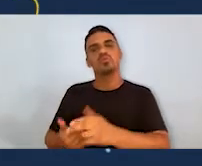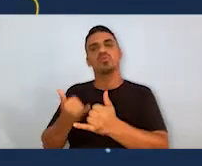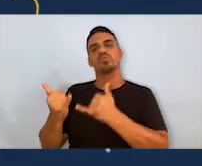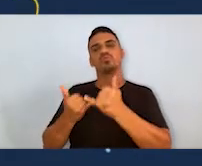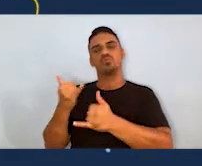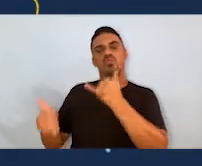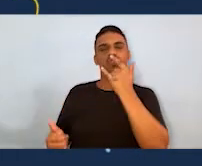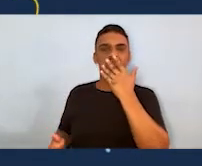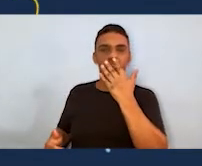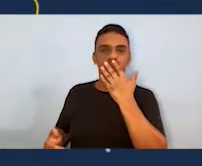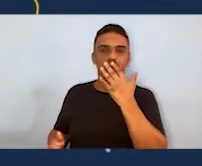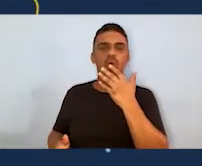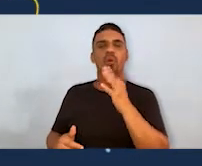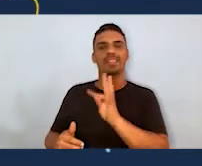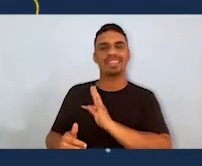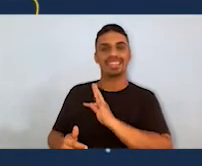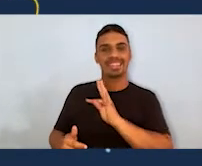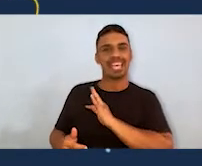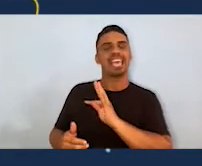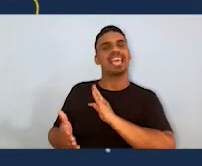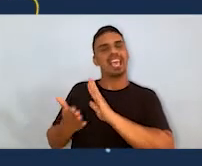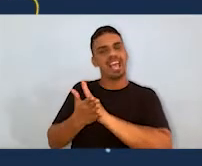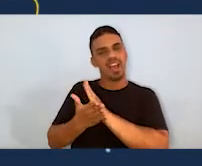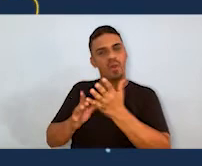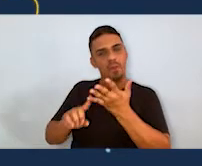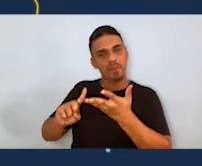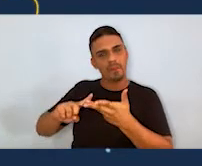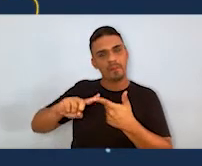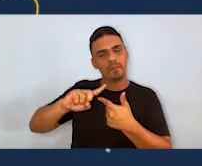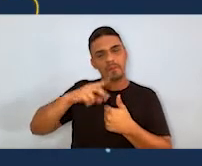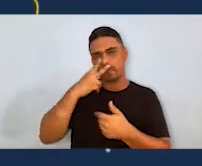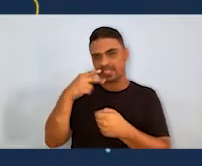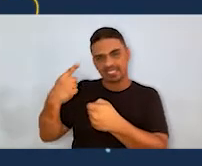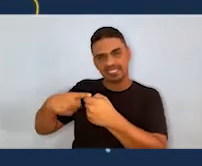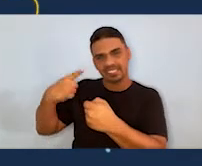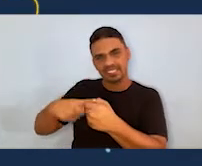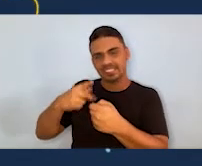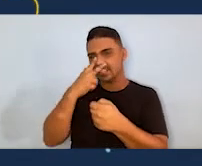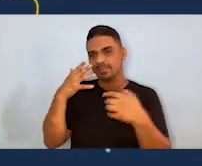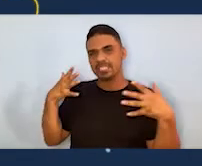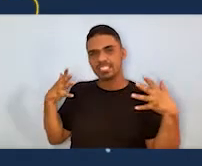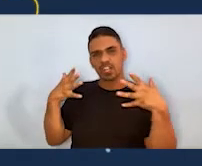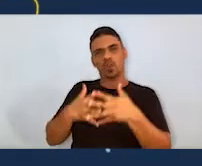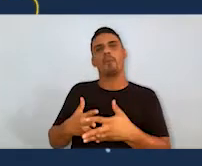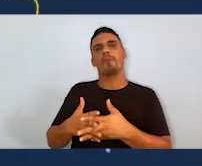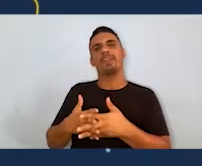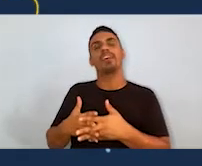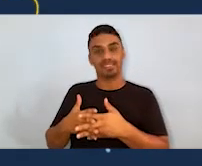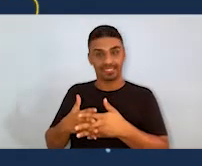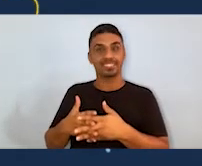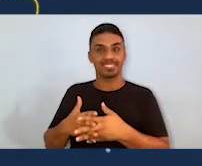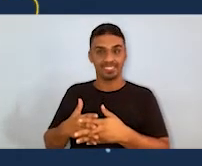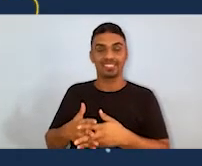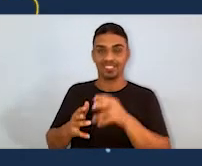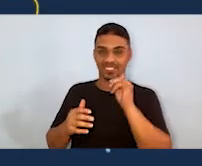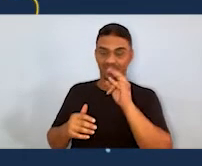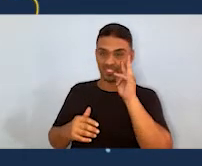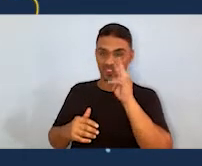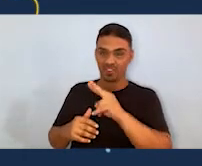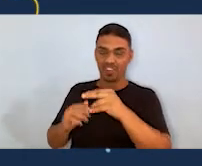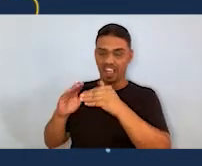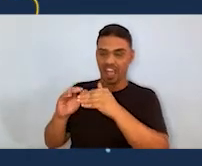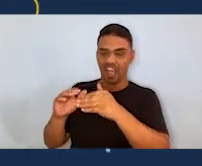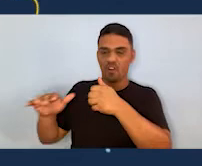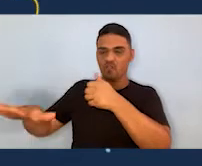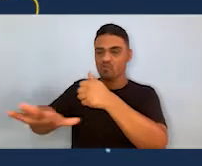de cor, usaram algumas técnicas para a cidade parecer mais complexa do que ela realmente é. Se você for olhar o fundo,